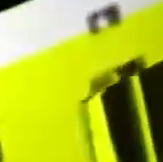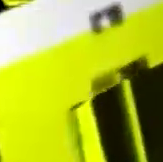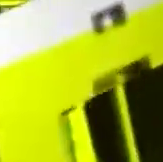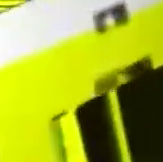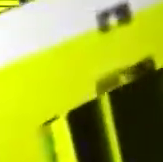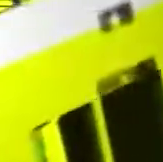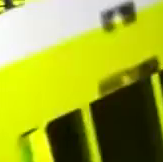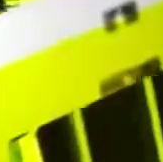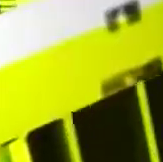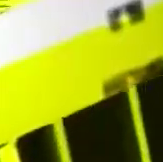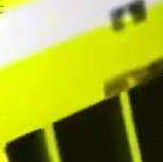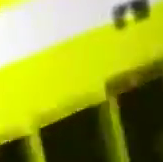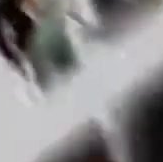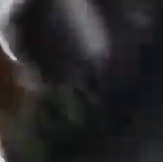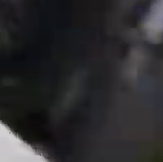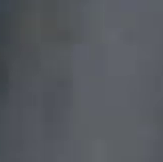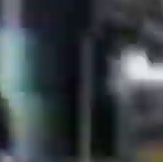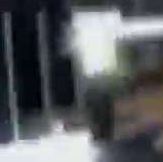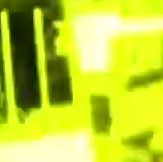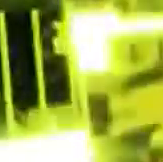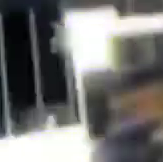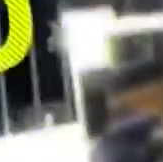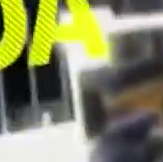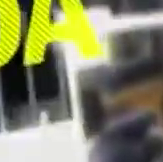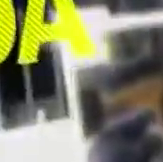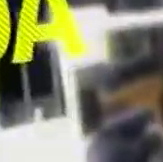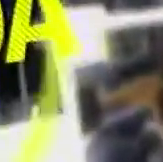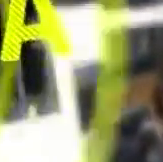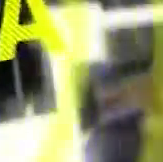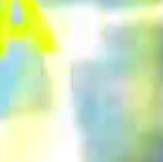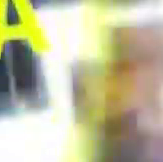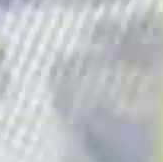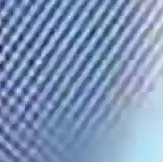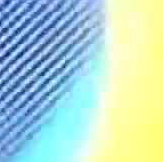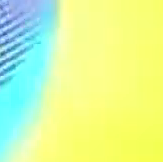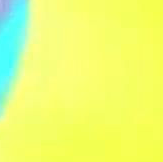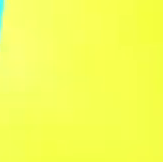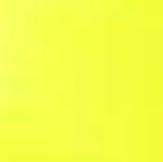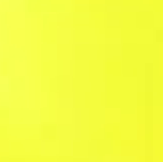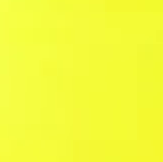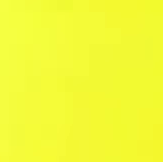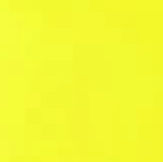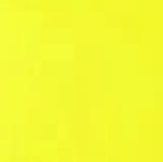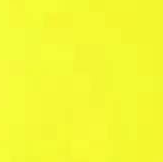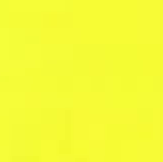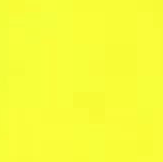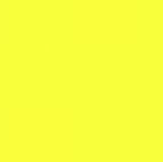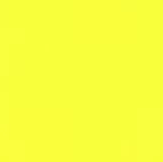Um segundo encaminhamento. Ministério de Santos, do meu estado de São Paulo.